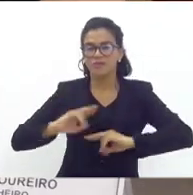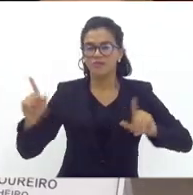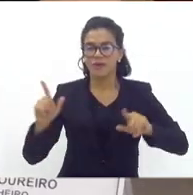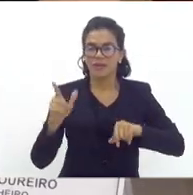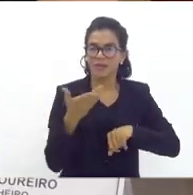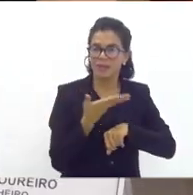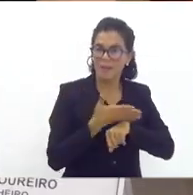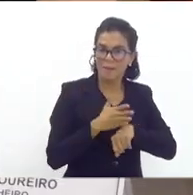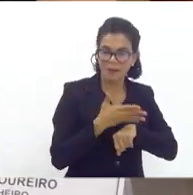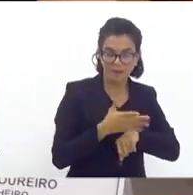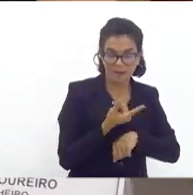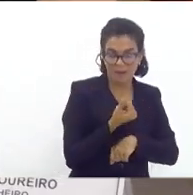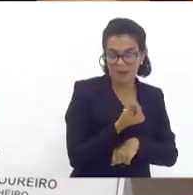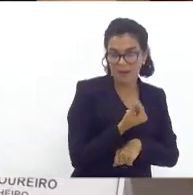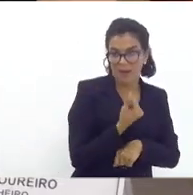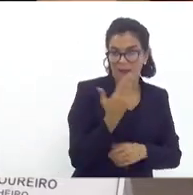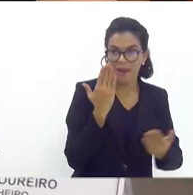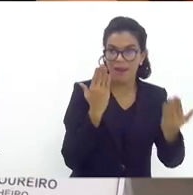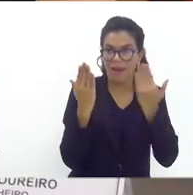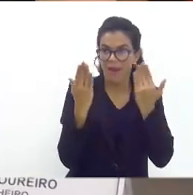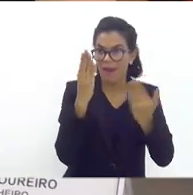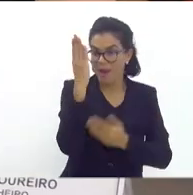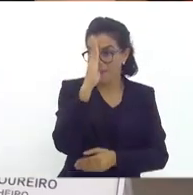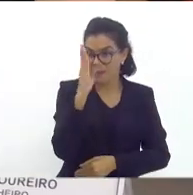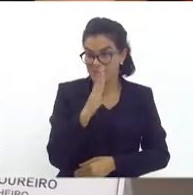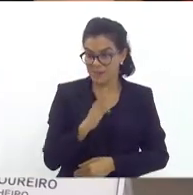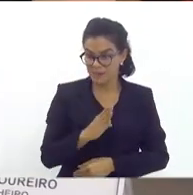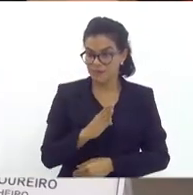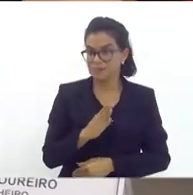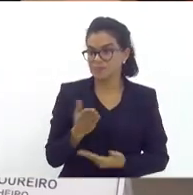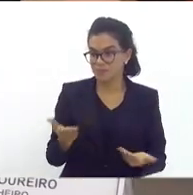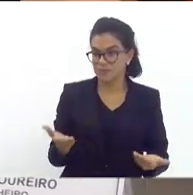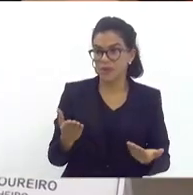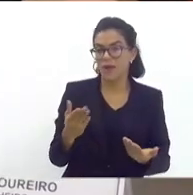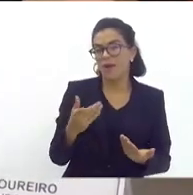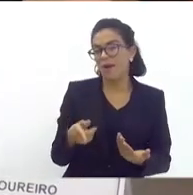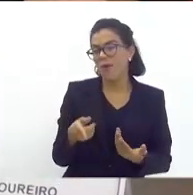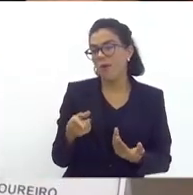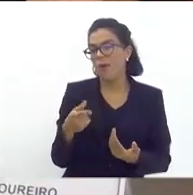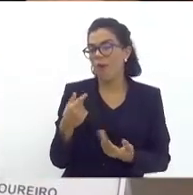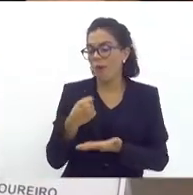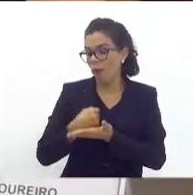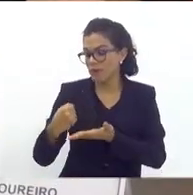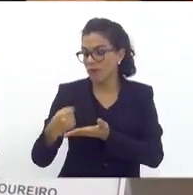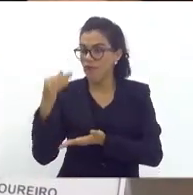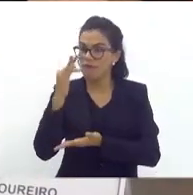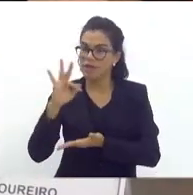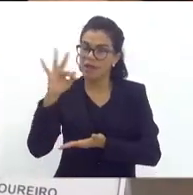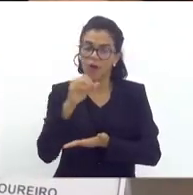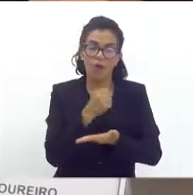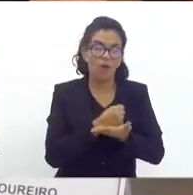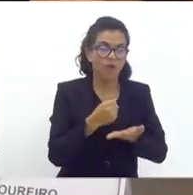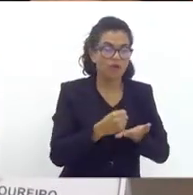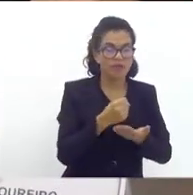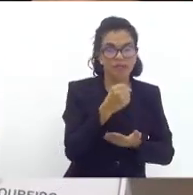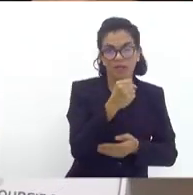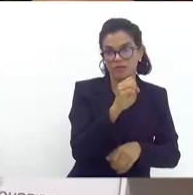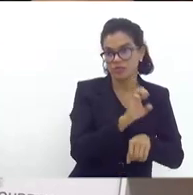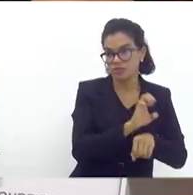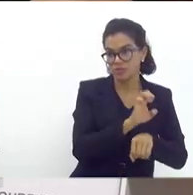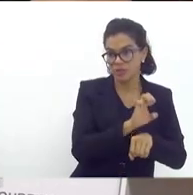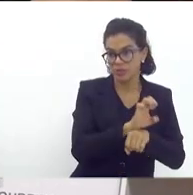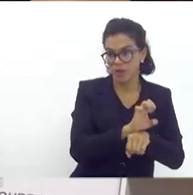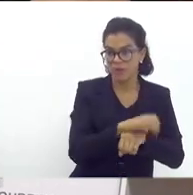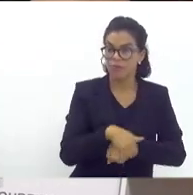fora dos padrões das outras rodovias que nós circulamos sejam elas com sessões federais estaduais aqui no estado